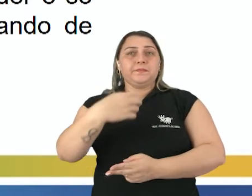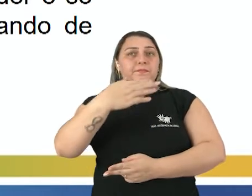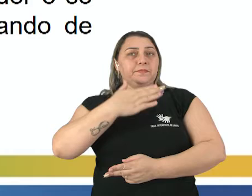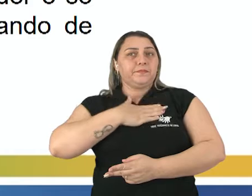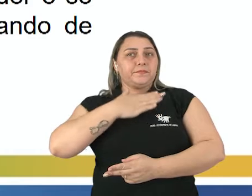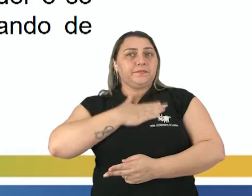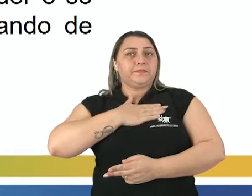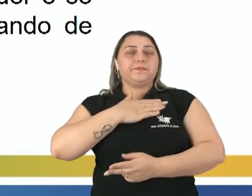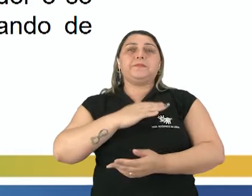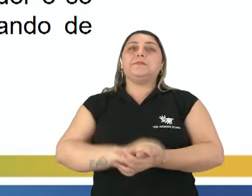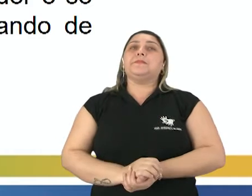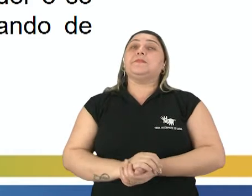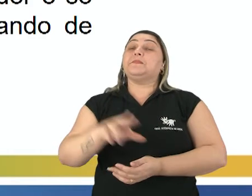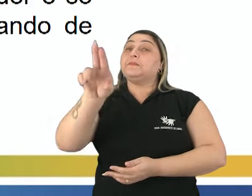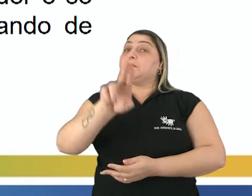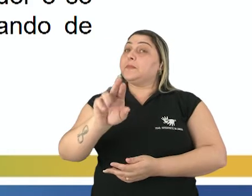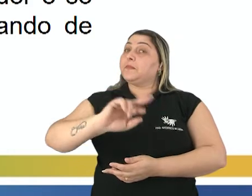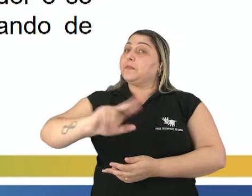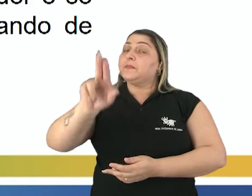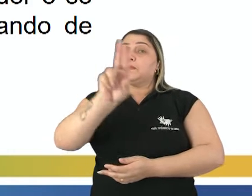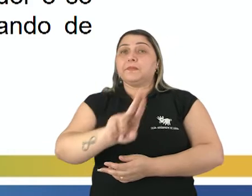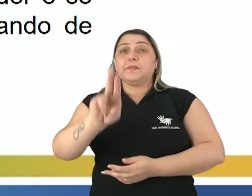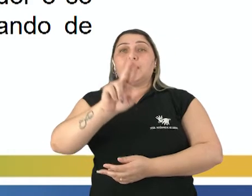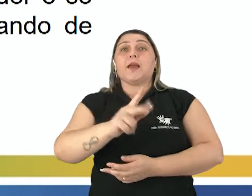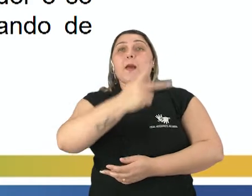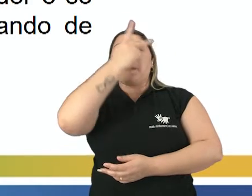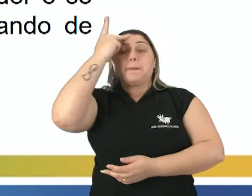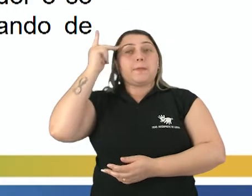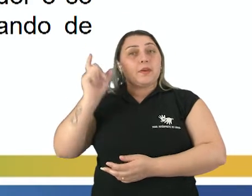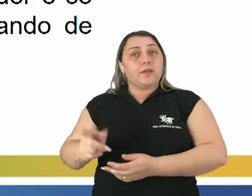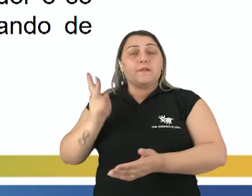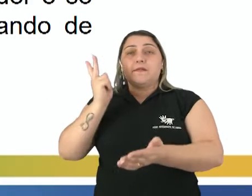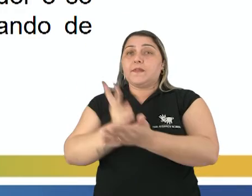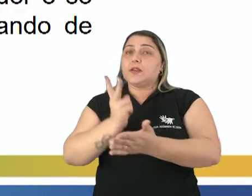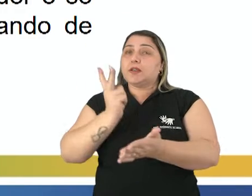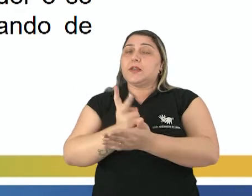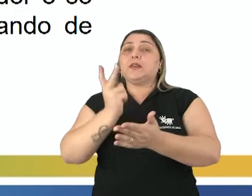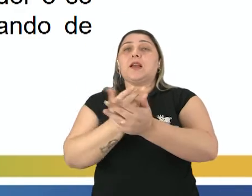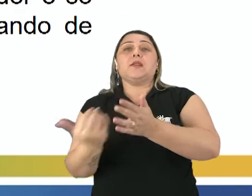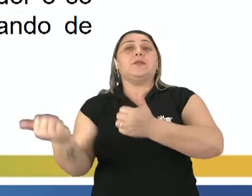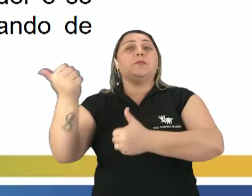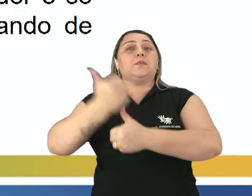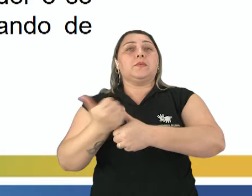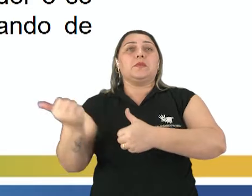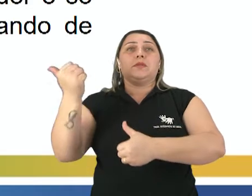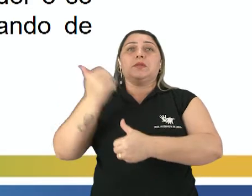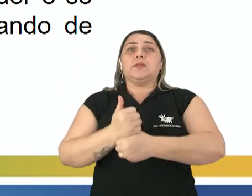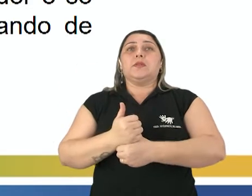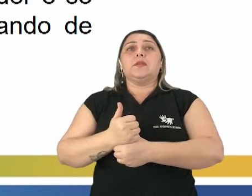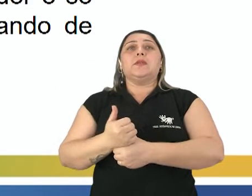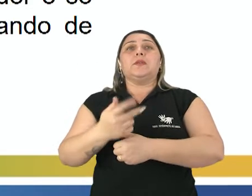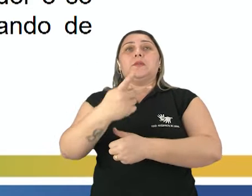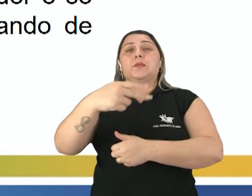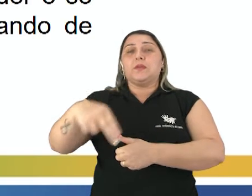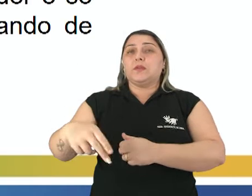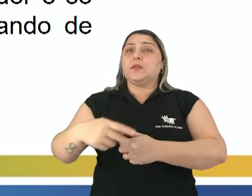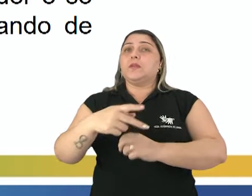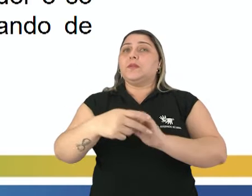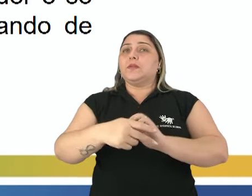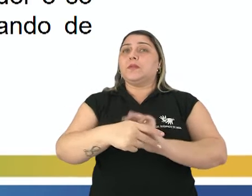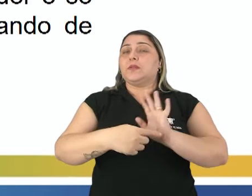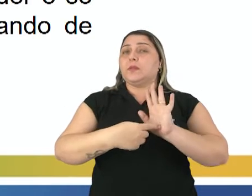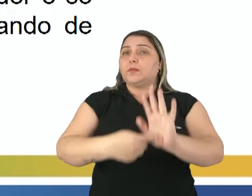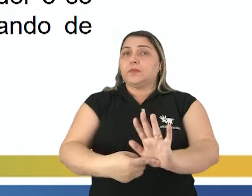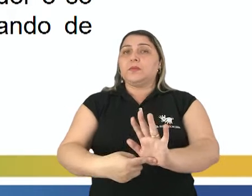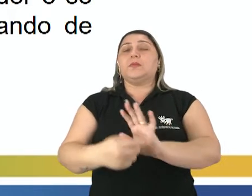aí, para não utilizar o termo pessoa, ele vai fazendo essas substituições pelo pronome demonstrativo,